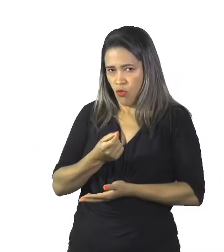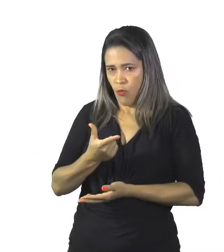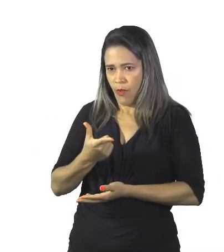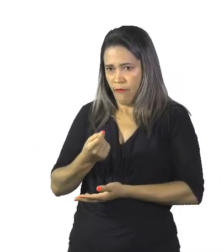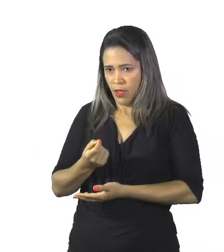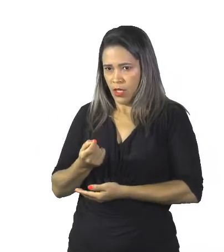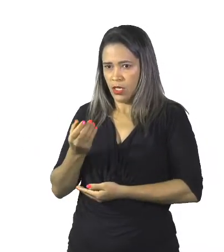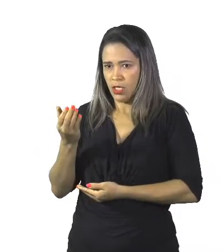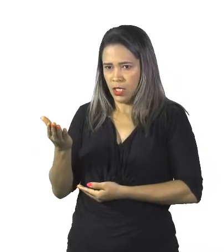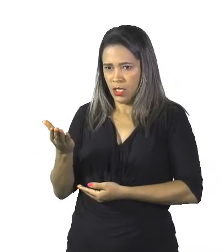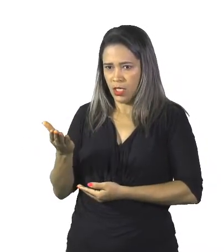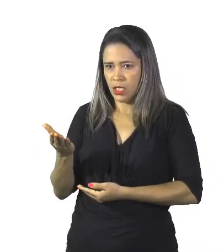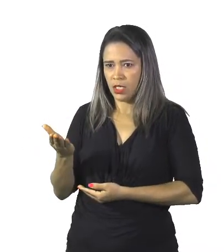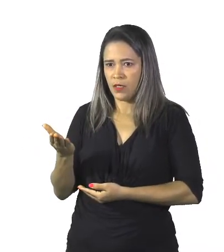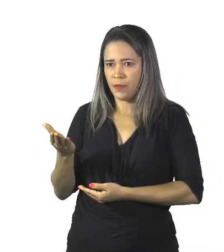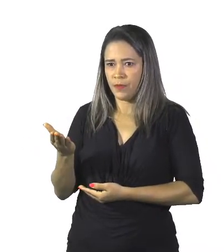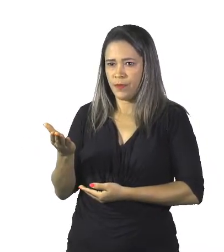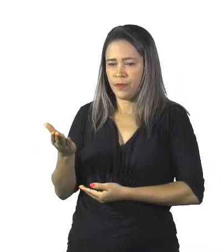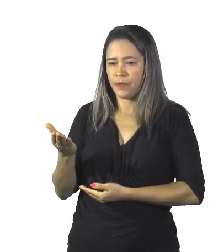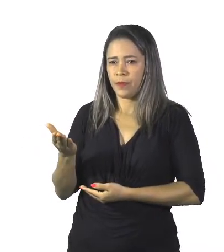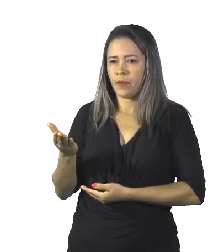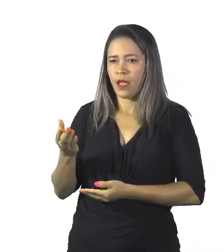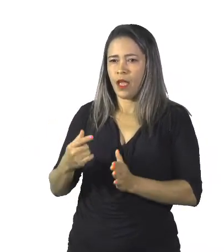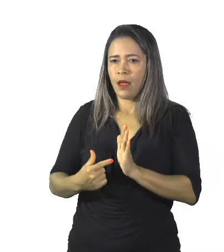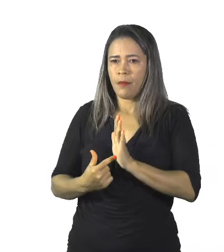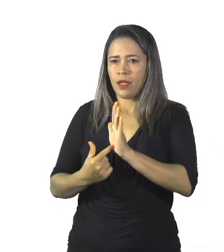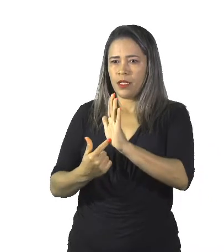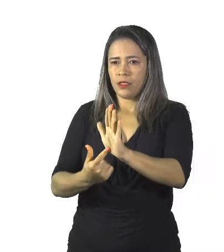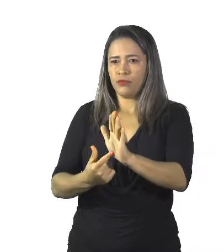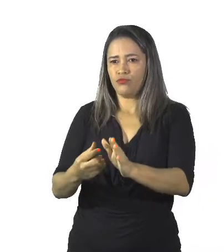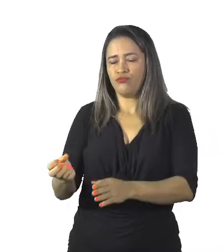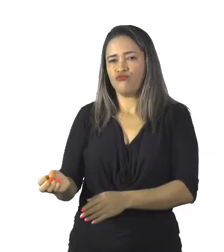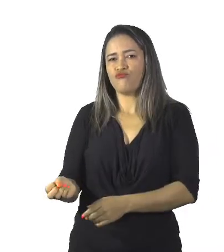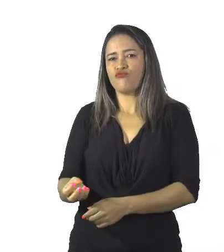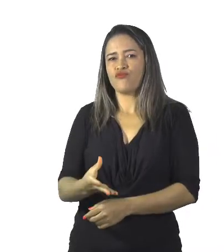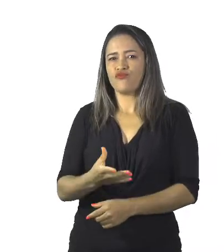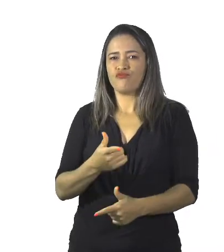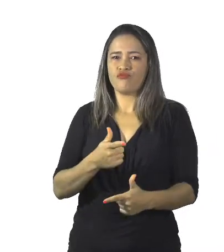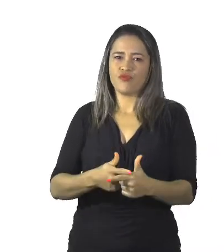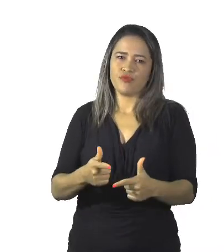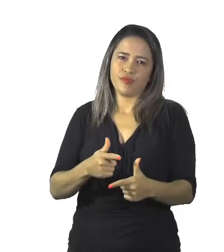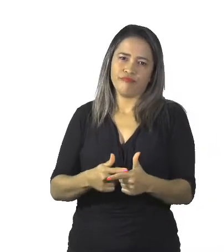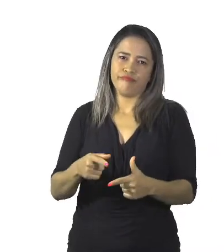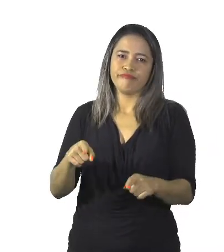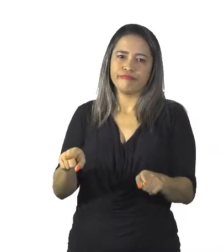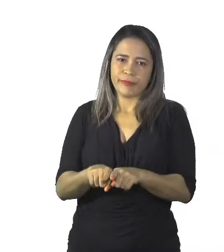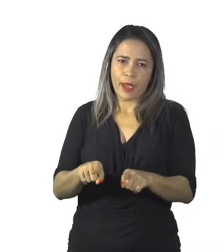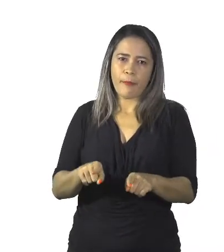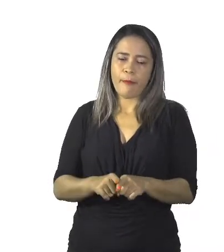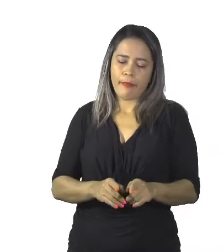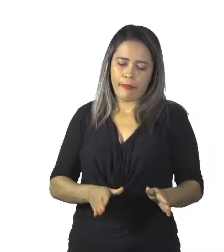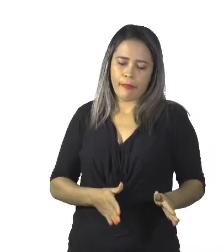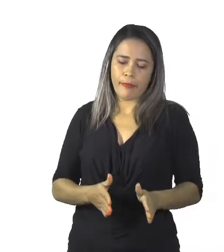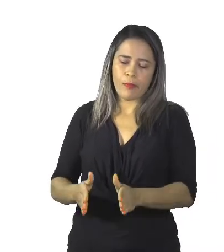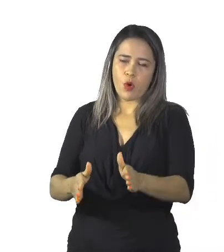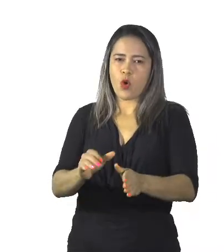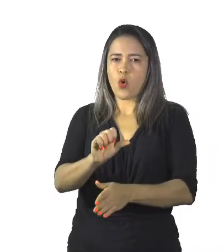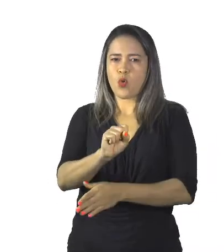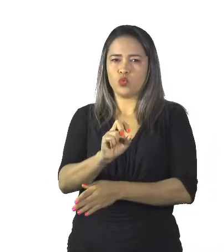fotografia recente, e apresenta um novo problema, também no córrego Sussuapara.